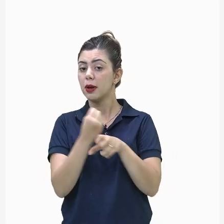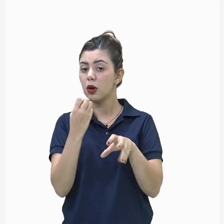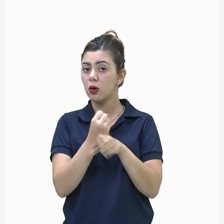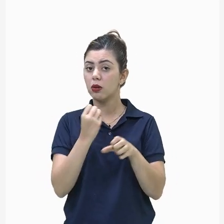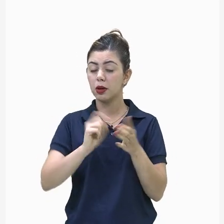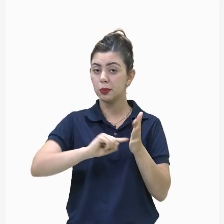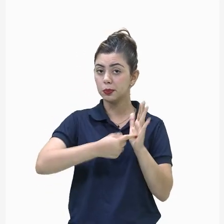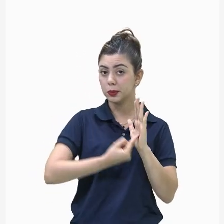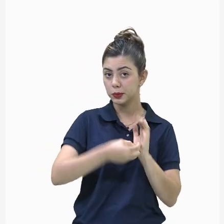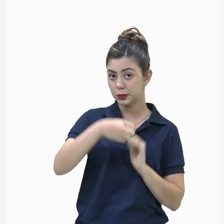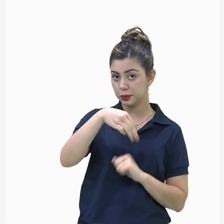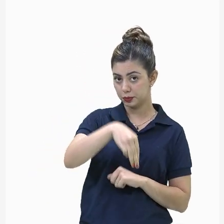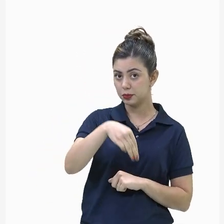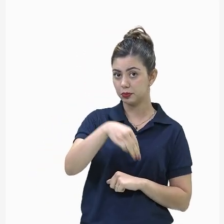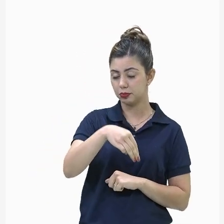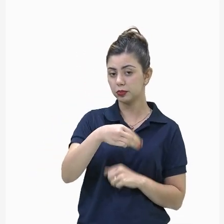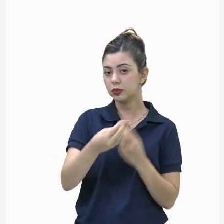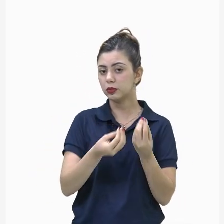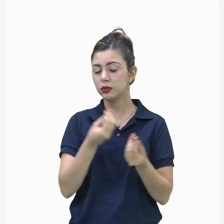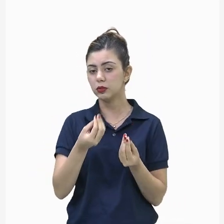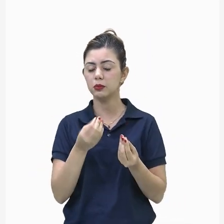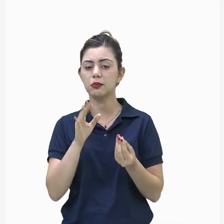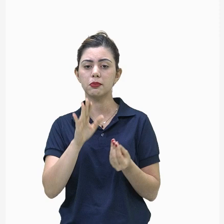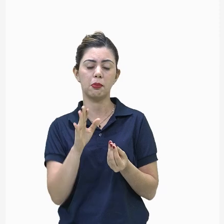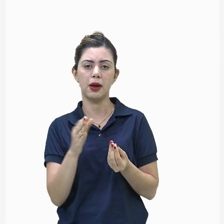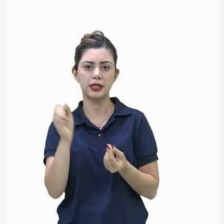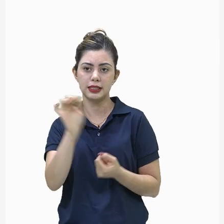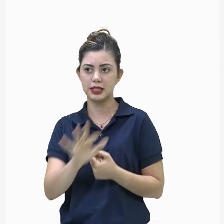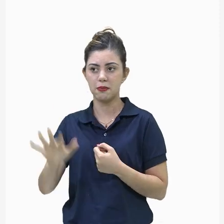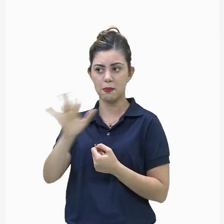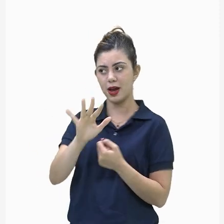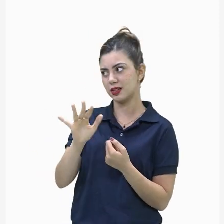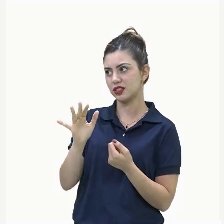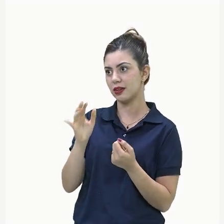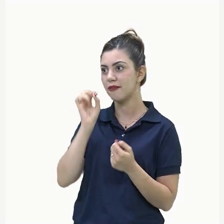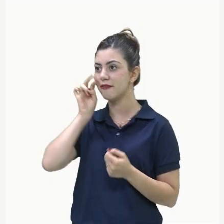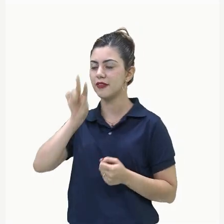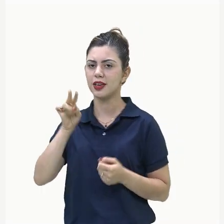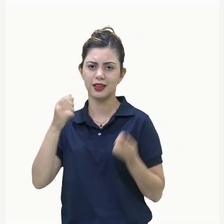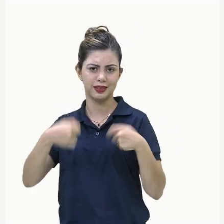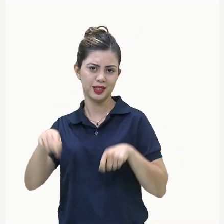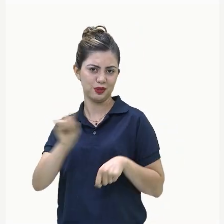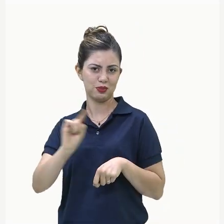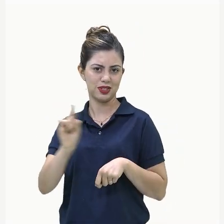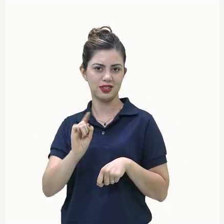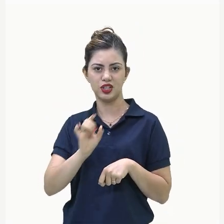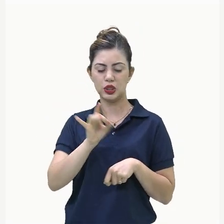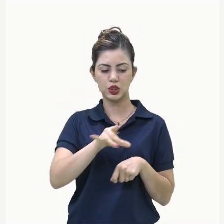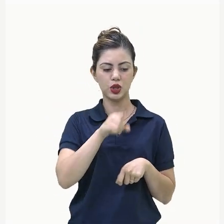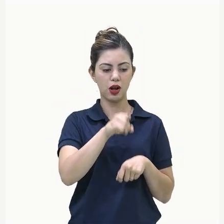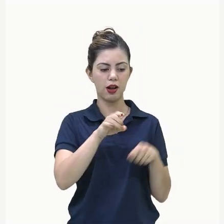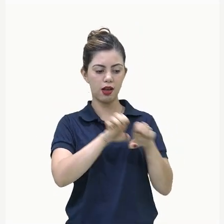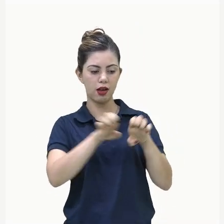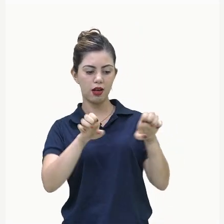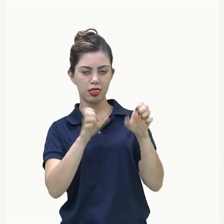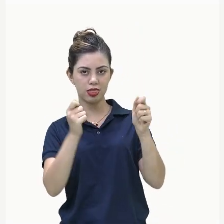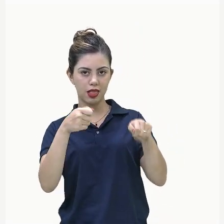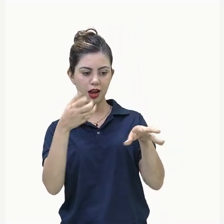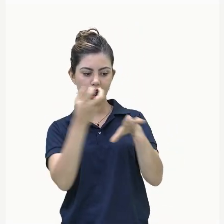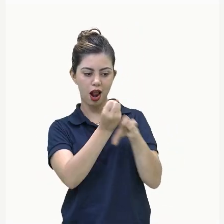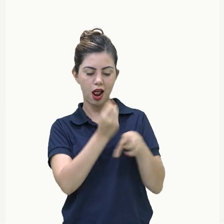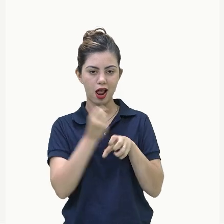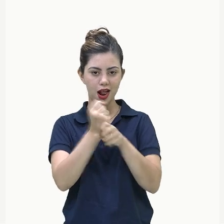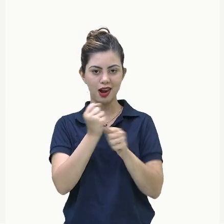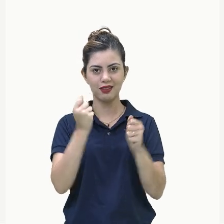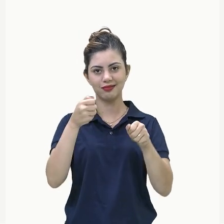ponto médio sem precisar da imagem, né? É desassociado à imagem, tá? Basta ter essas